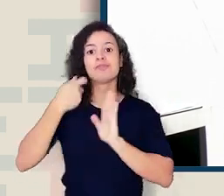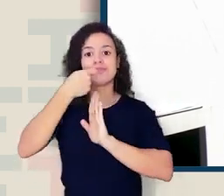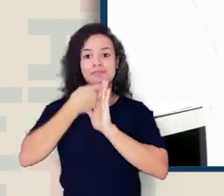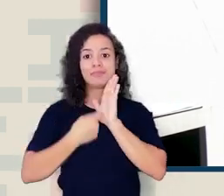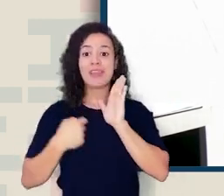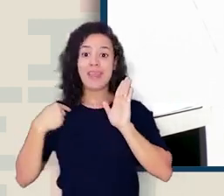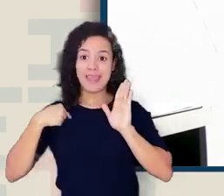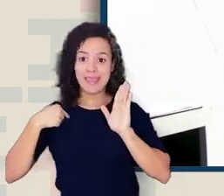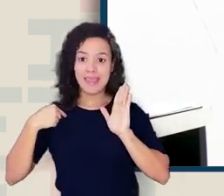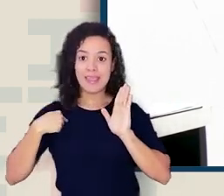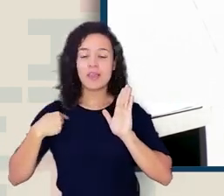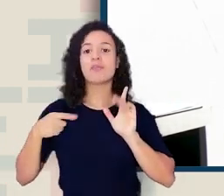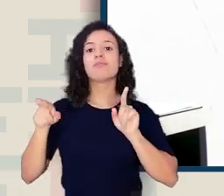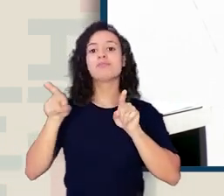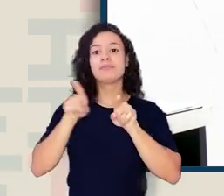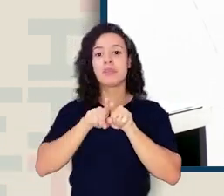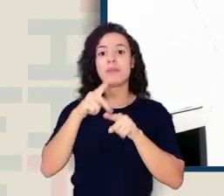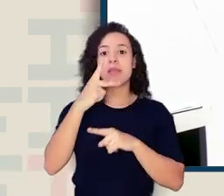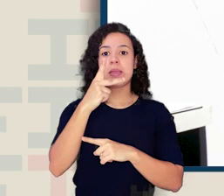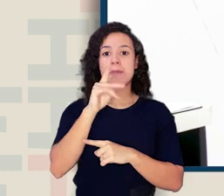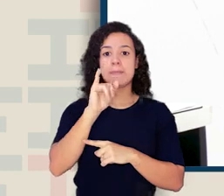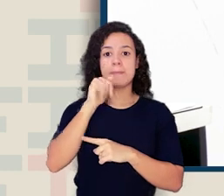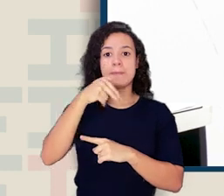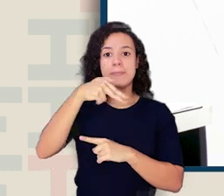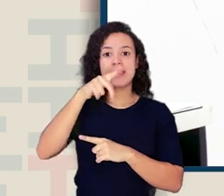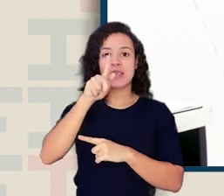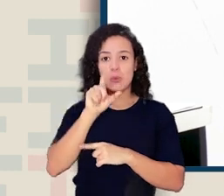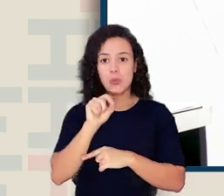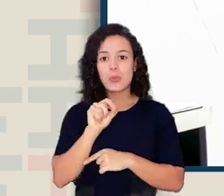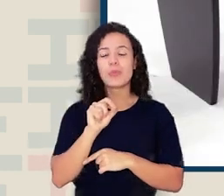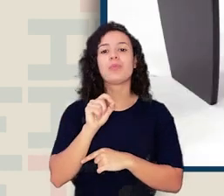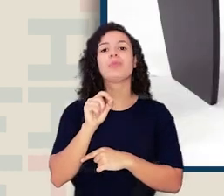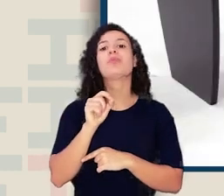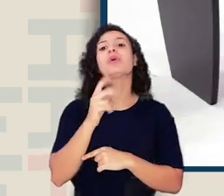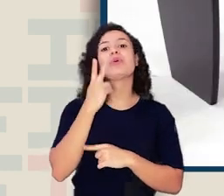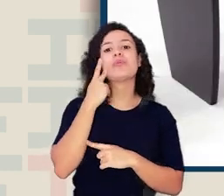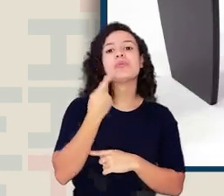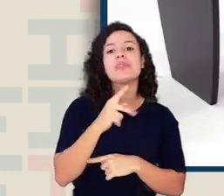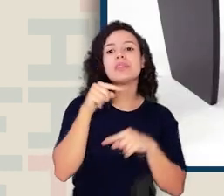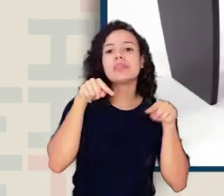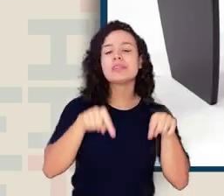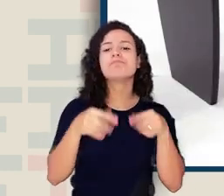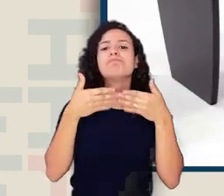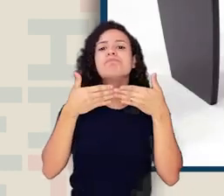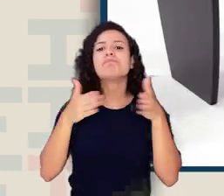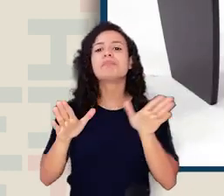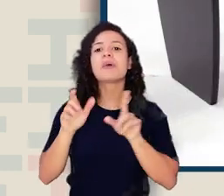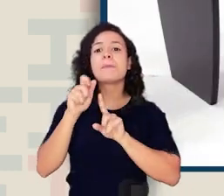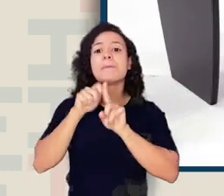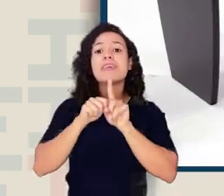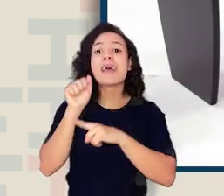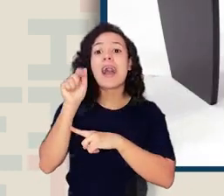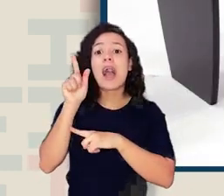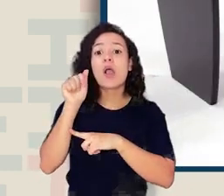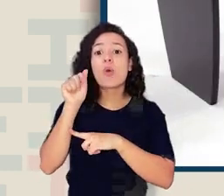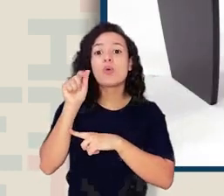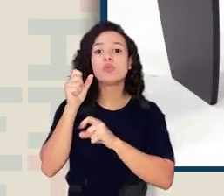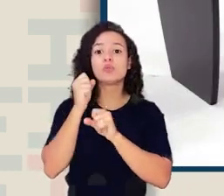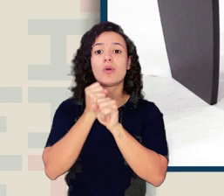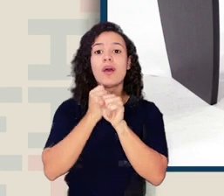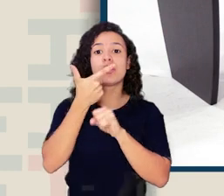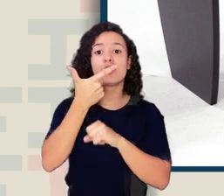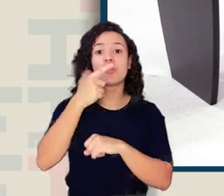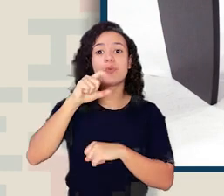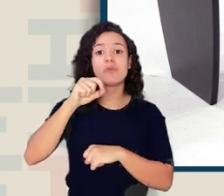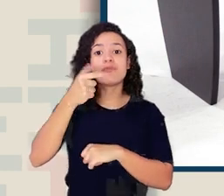de autoria minha e do compositor Pingo de Fortaleza, e foi lançado agora, recente, em agosto desse mesmo ano,